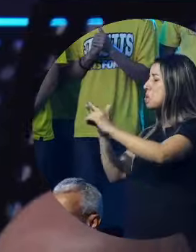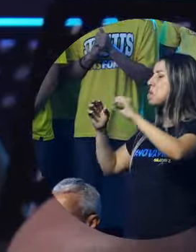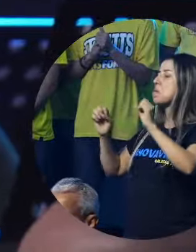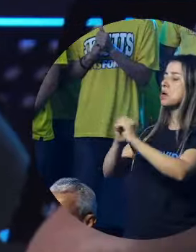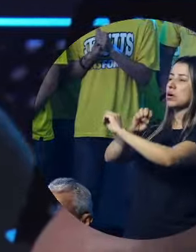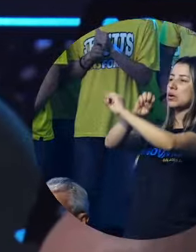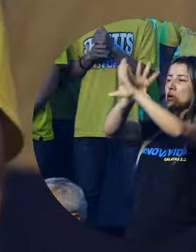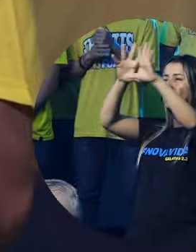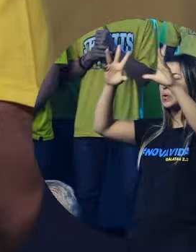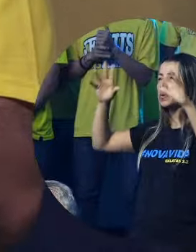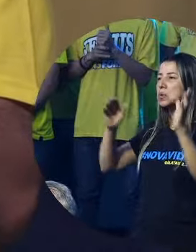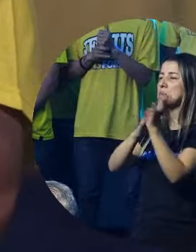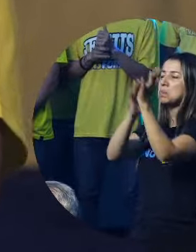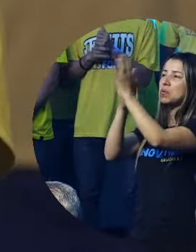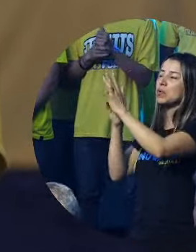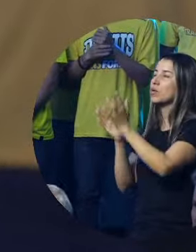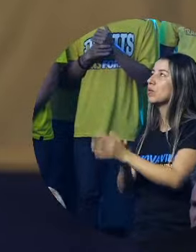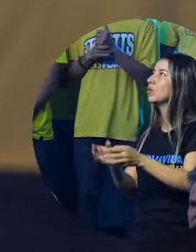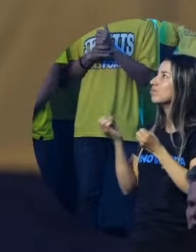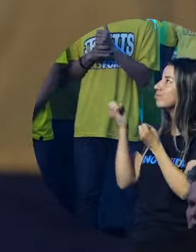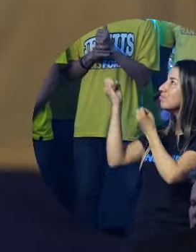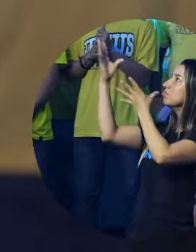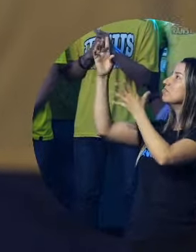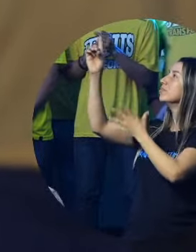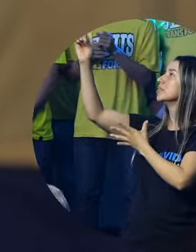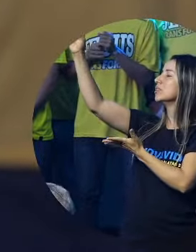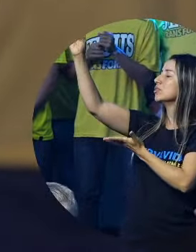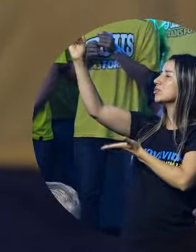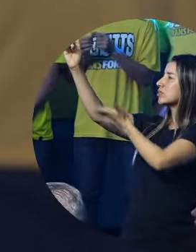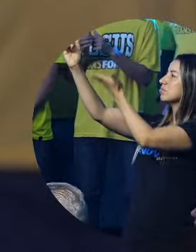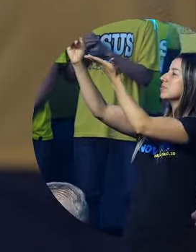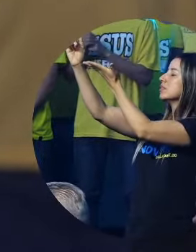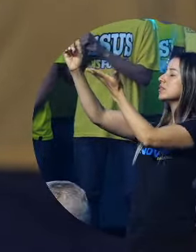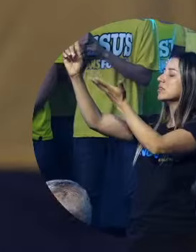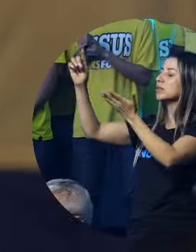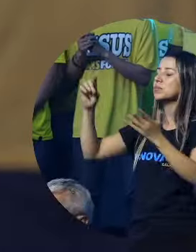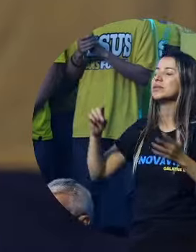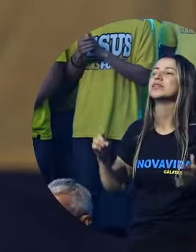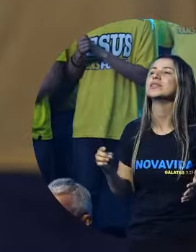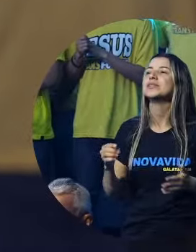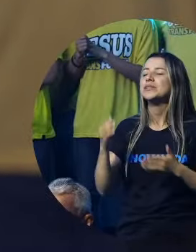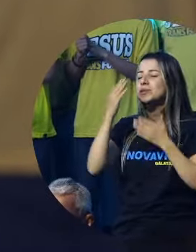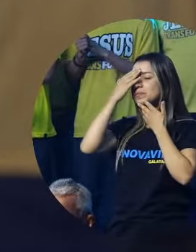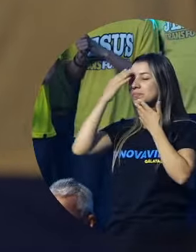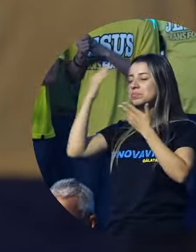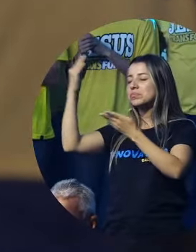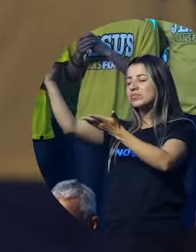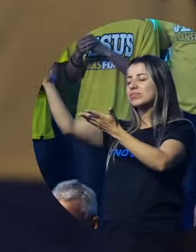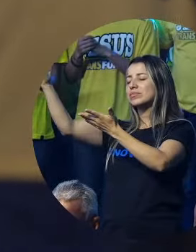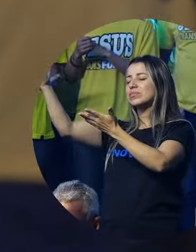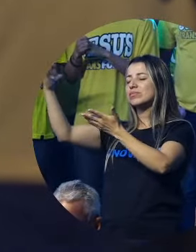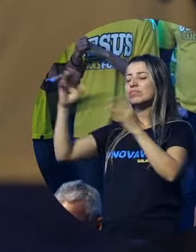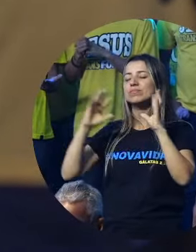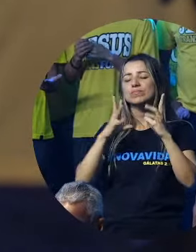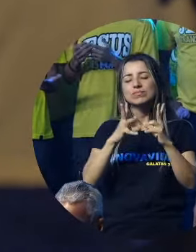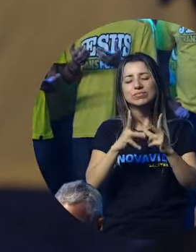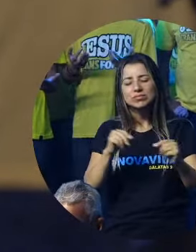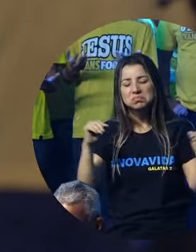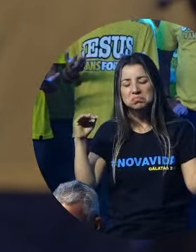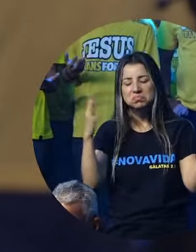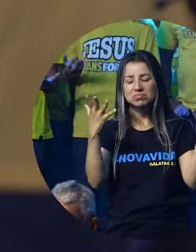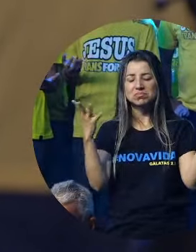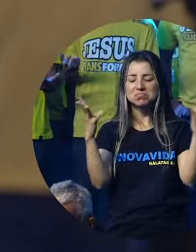todo louvor seja dado a Ti, Senhor. Obrigado, ó Deus, por tudo que vimos nesta noite.